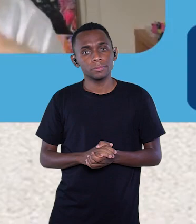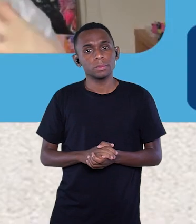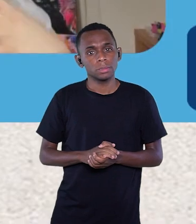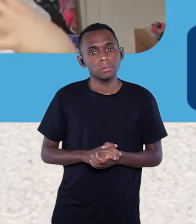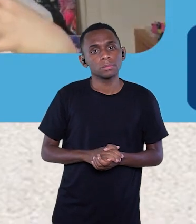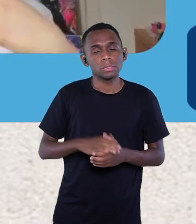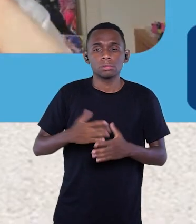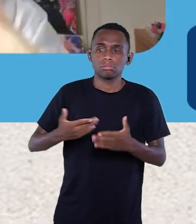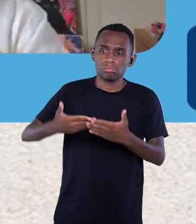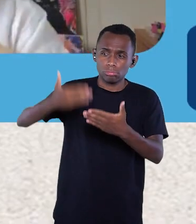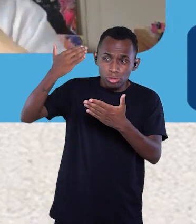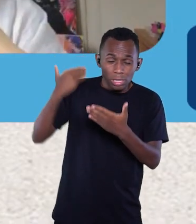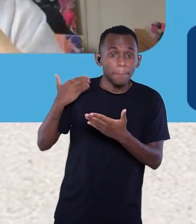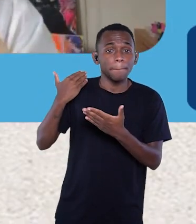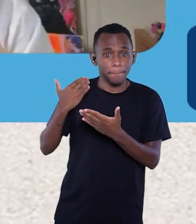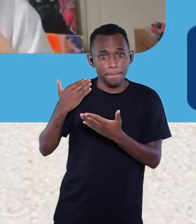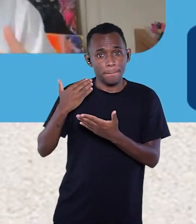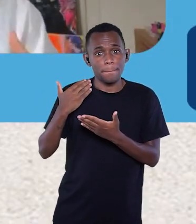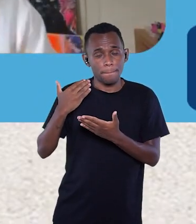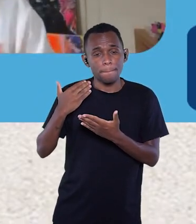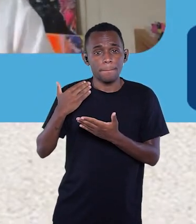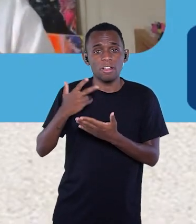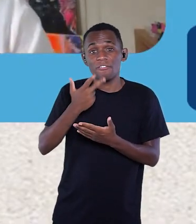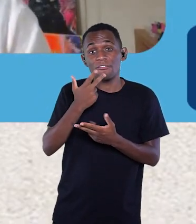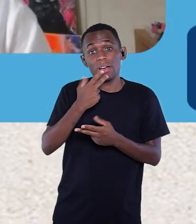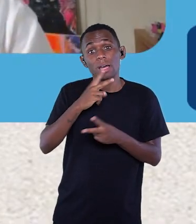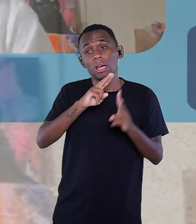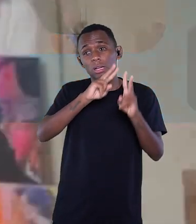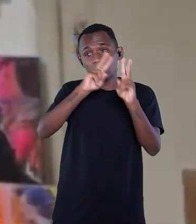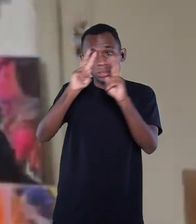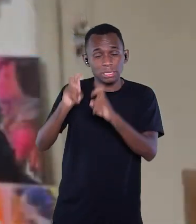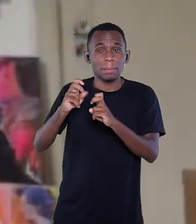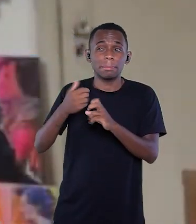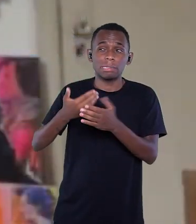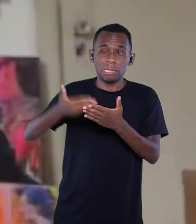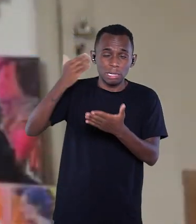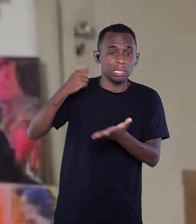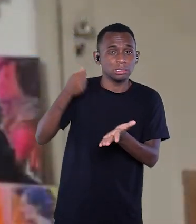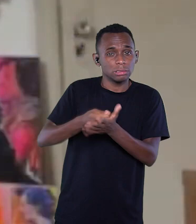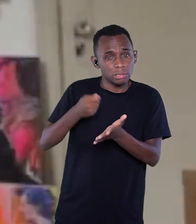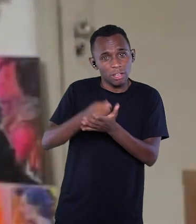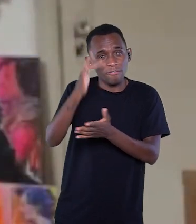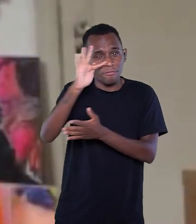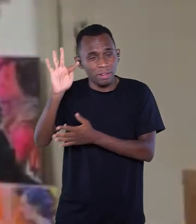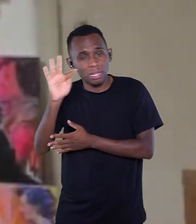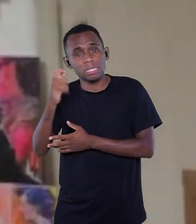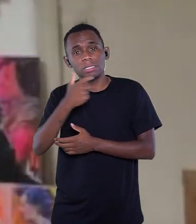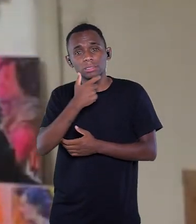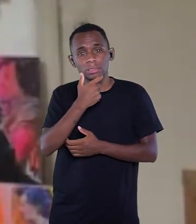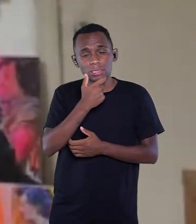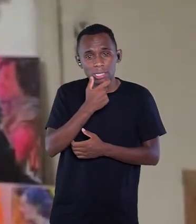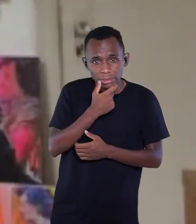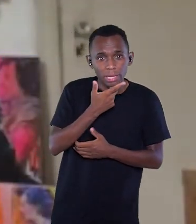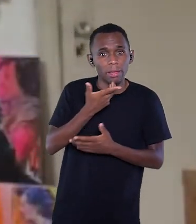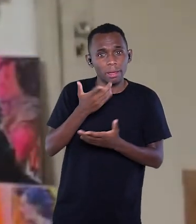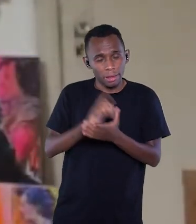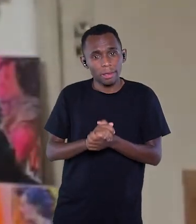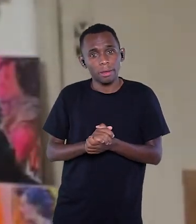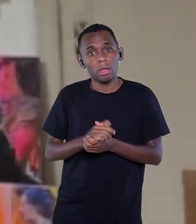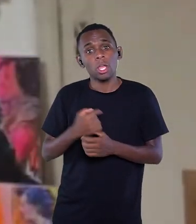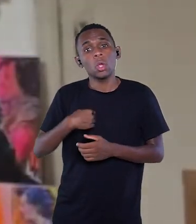ocidental, né? Assim, a gente está falando de antigo regime, França, Inglaterra, tal, que é onde eu